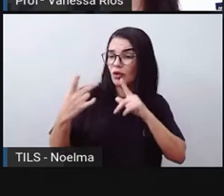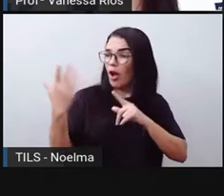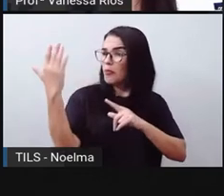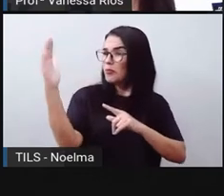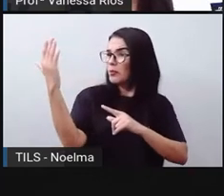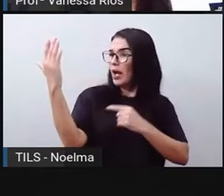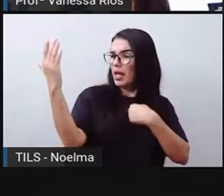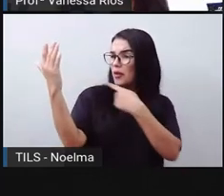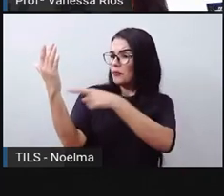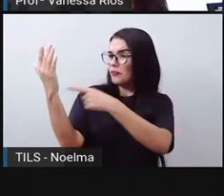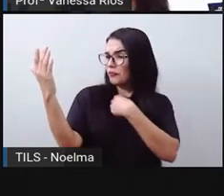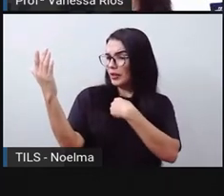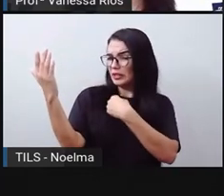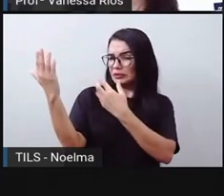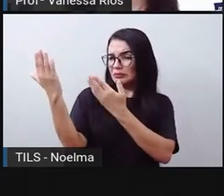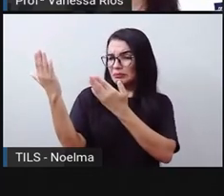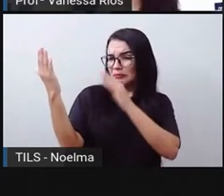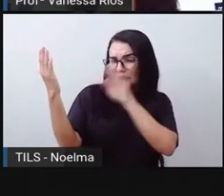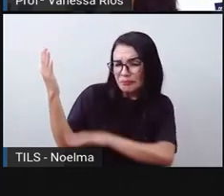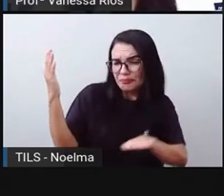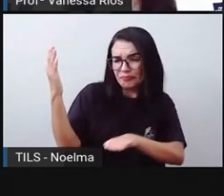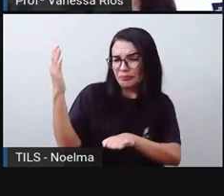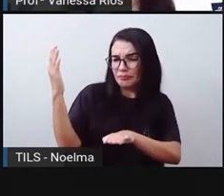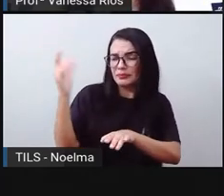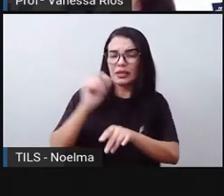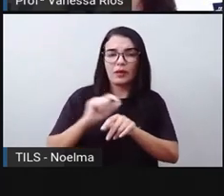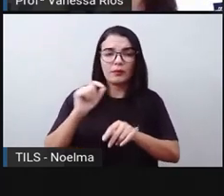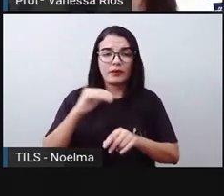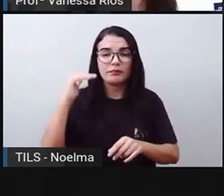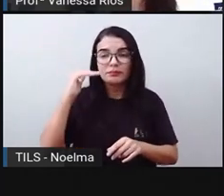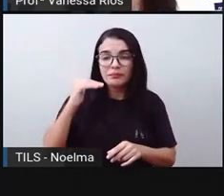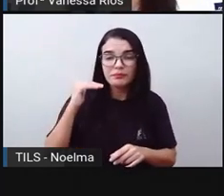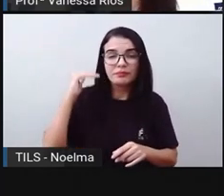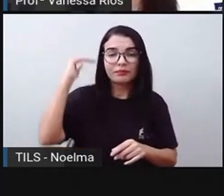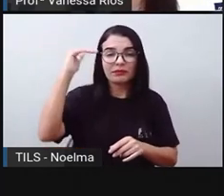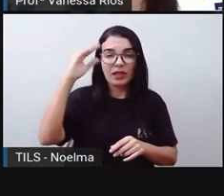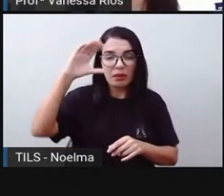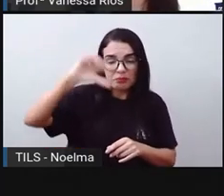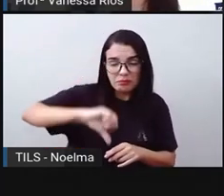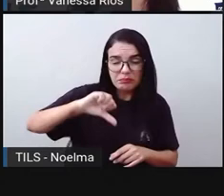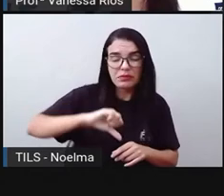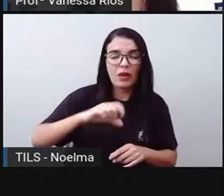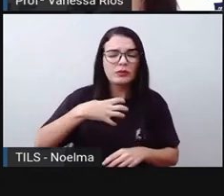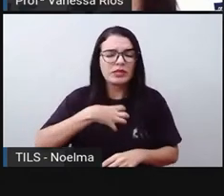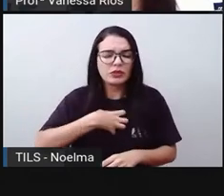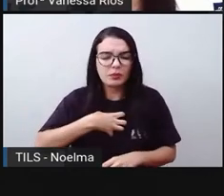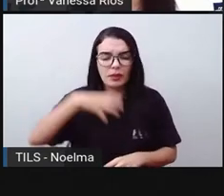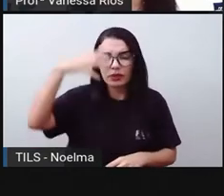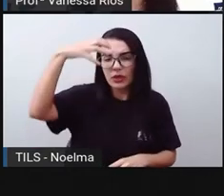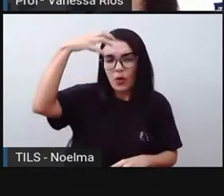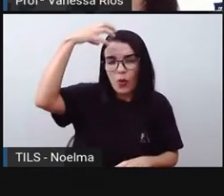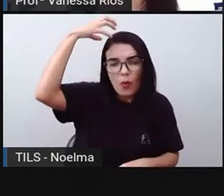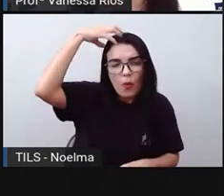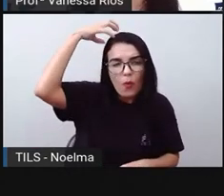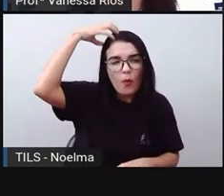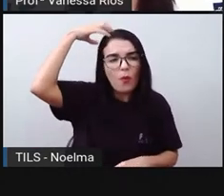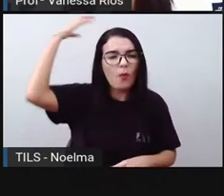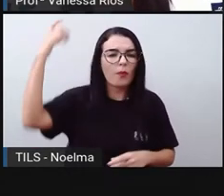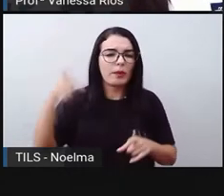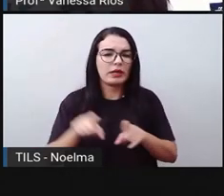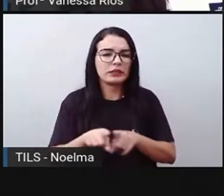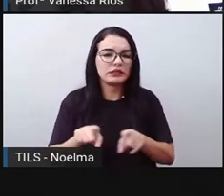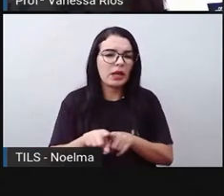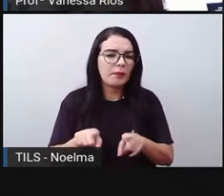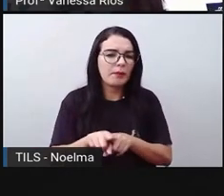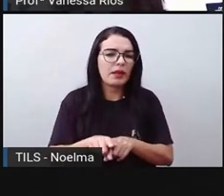se enxerga sempre inferior, autoestima baixa, né? Sentimentos de culpa, questões hormonais e também